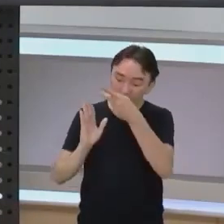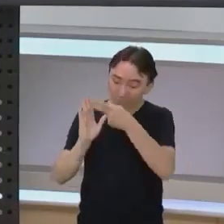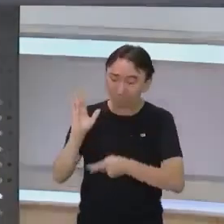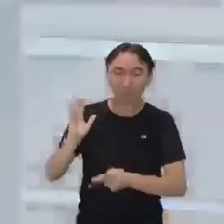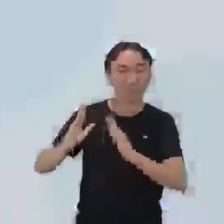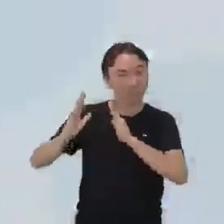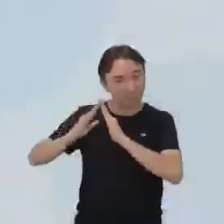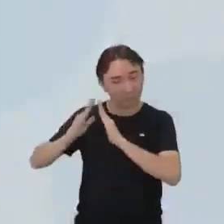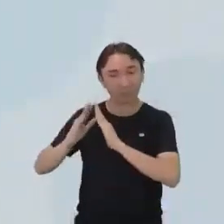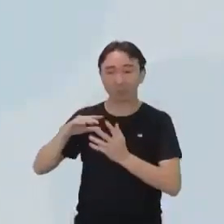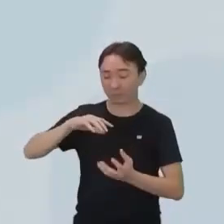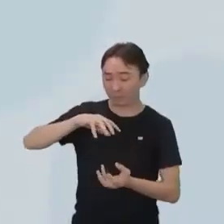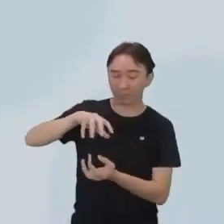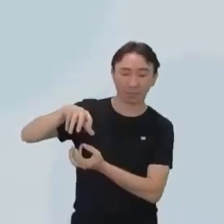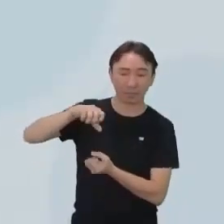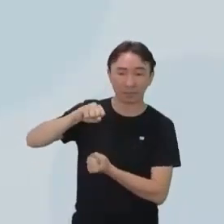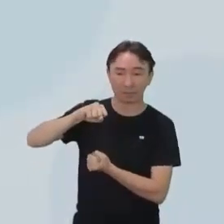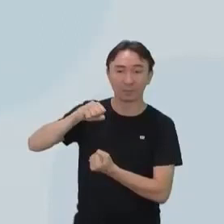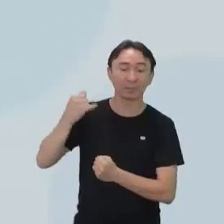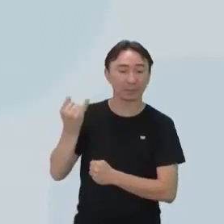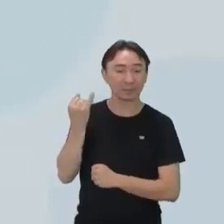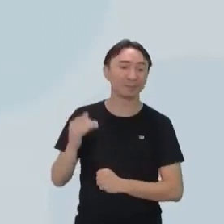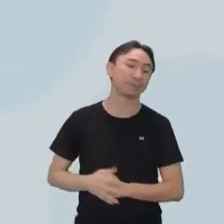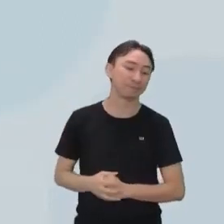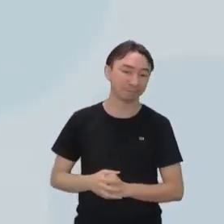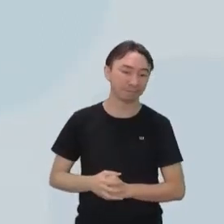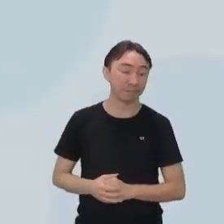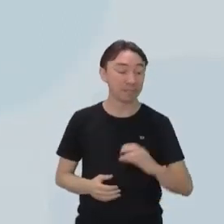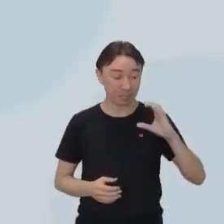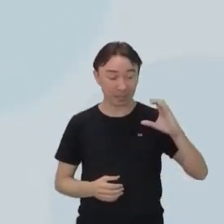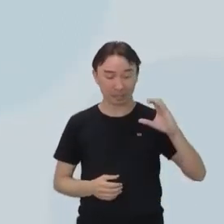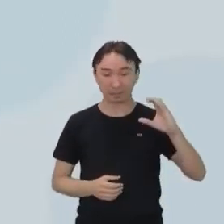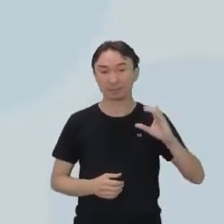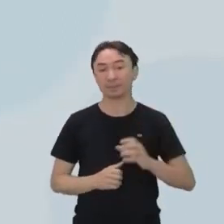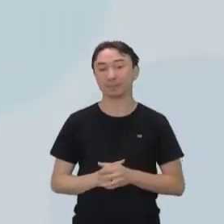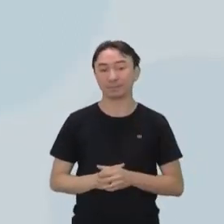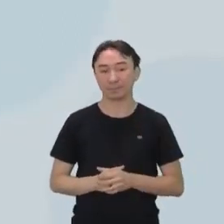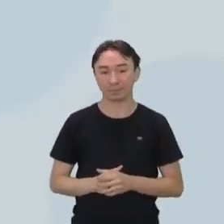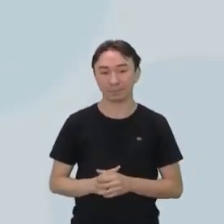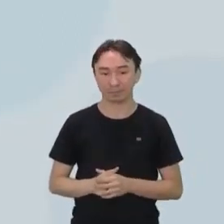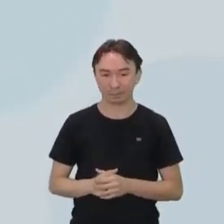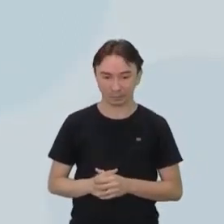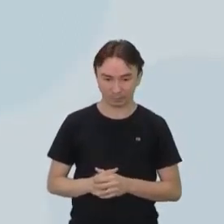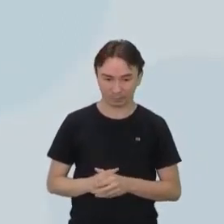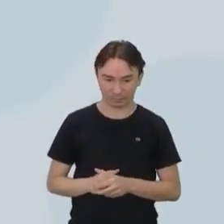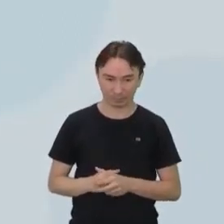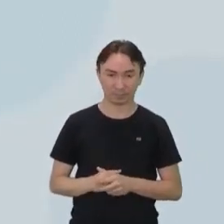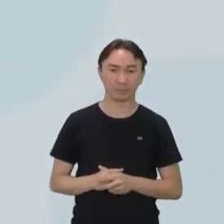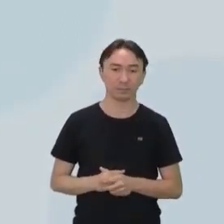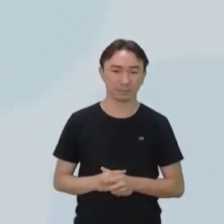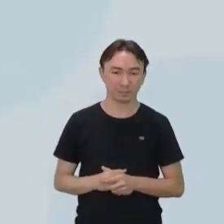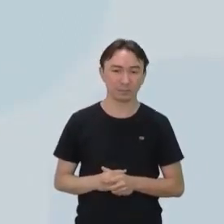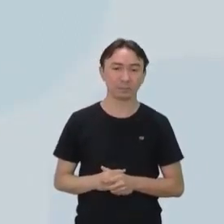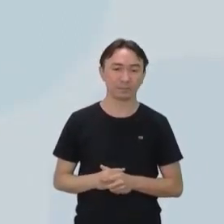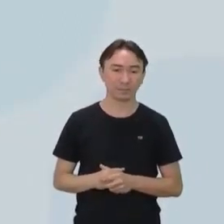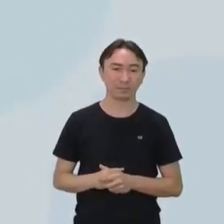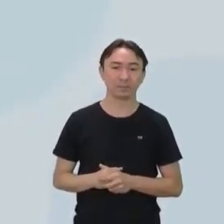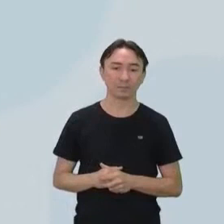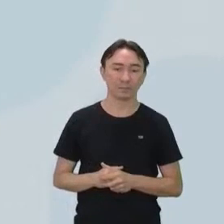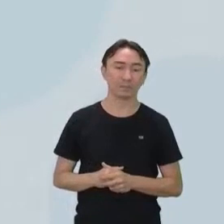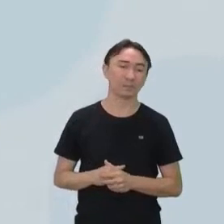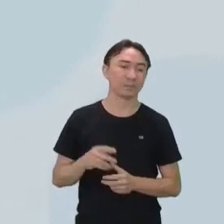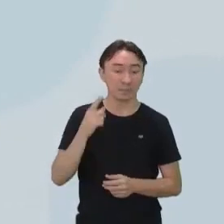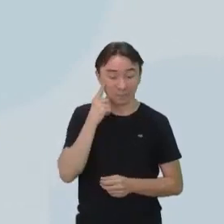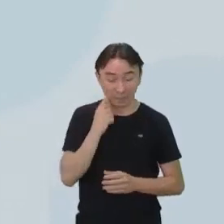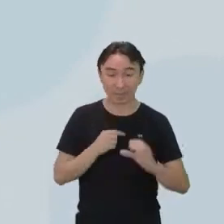esse item aqui. Vamos ler o item C então agora, professor? Uso de recursos materiais provenientes